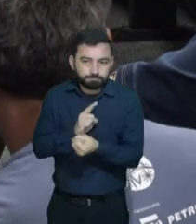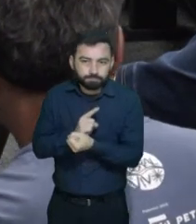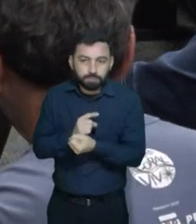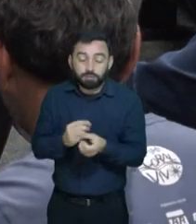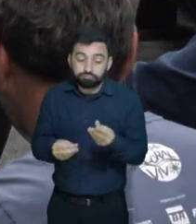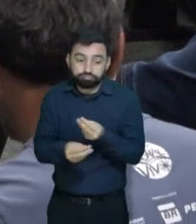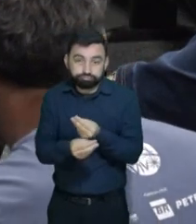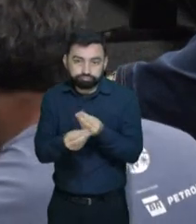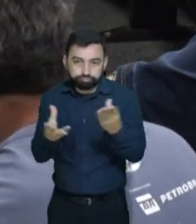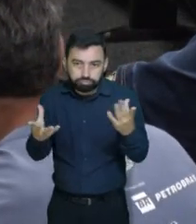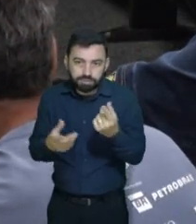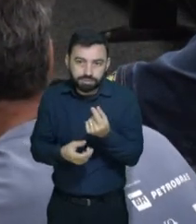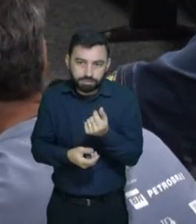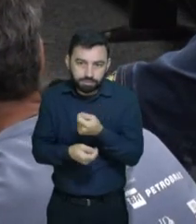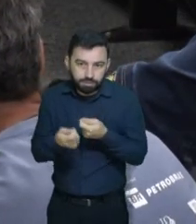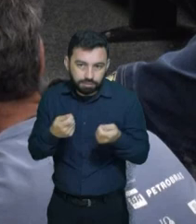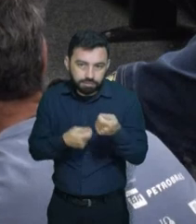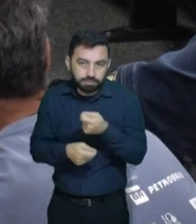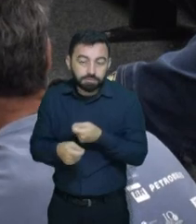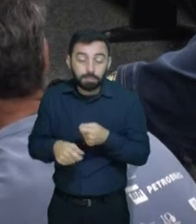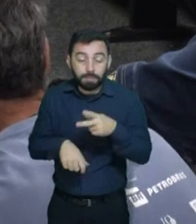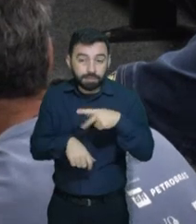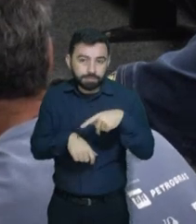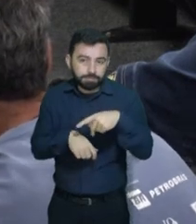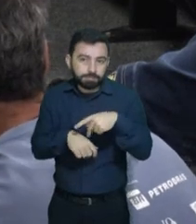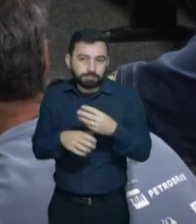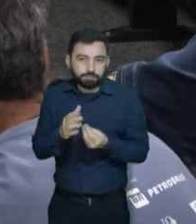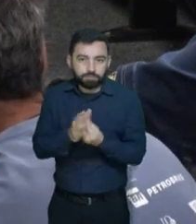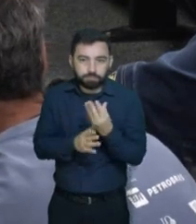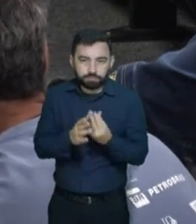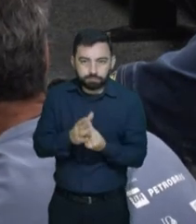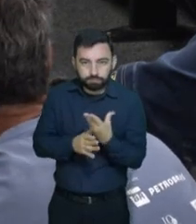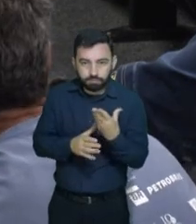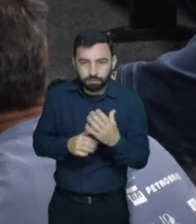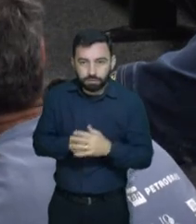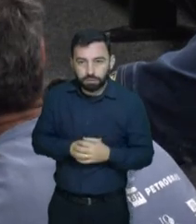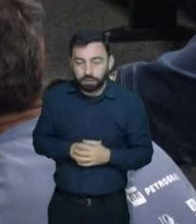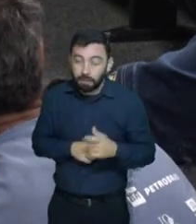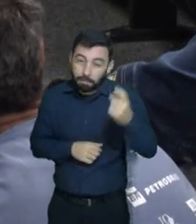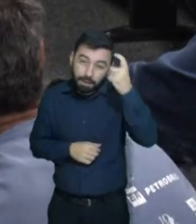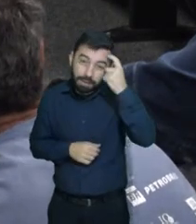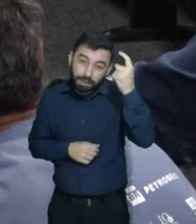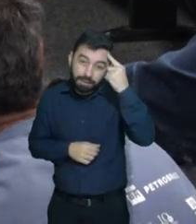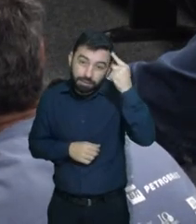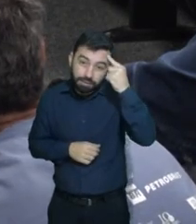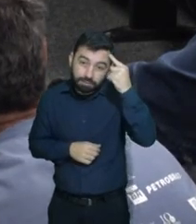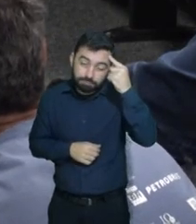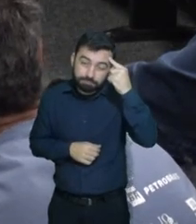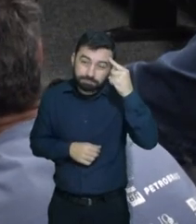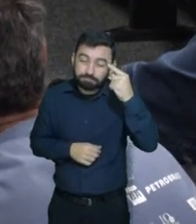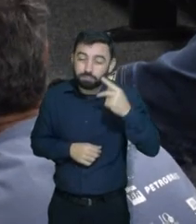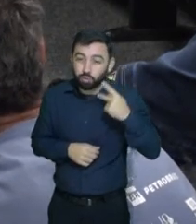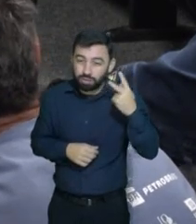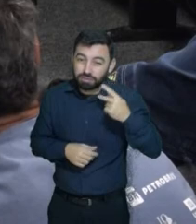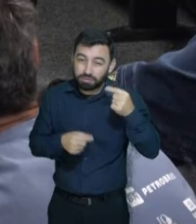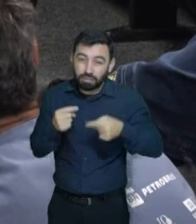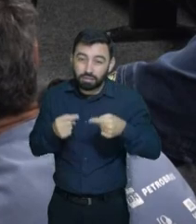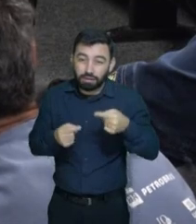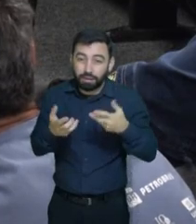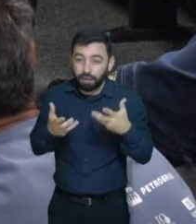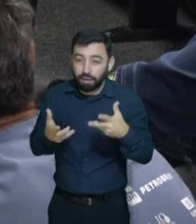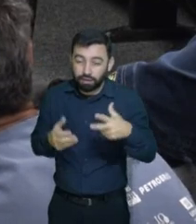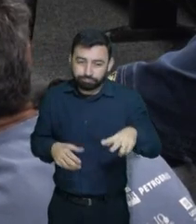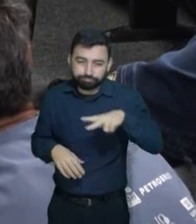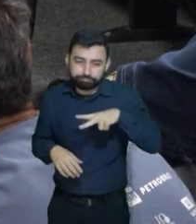realmente distribuir a riqueza que o país produz, né? Porque nessa mentalidade política que tem, eles vão trabalhar